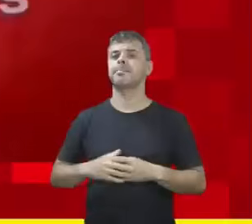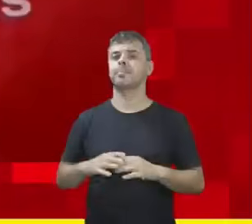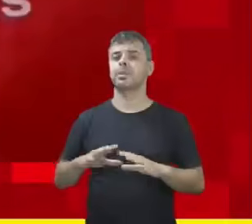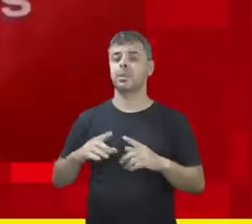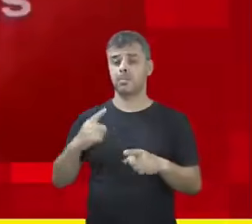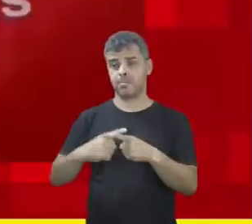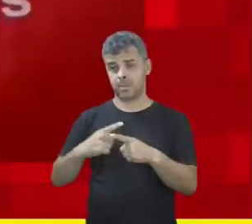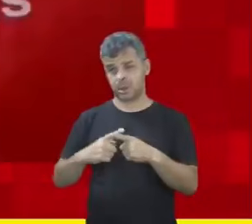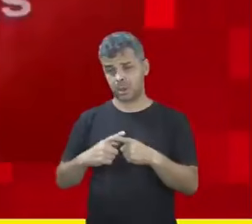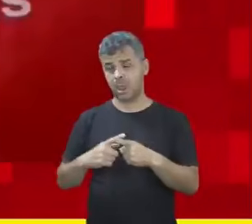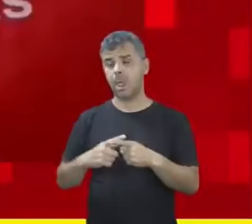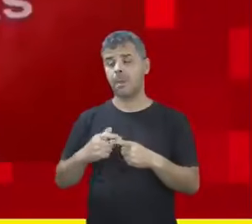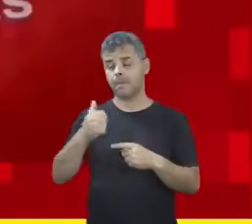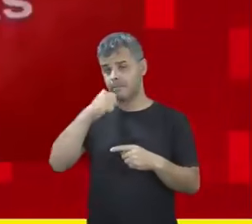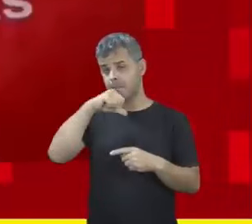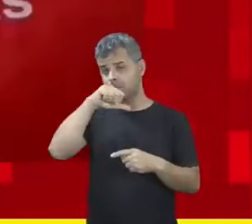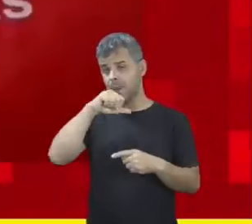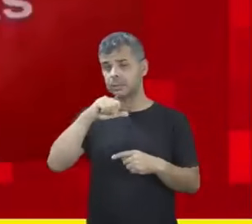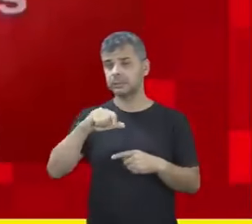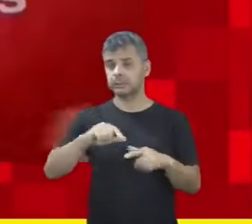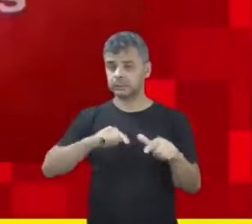porque a minha mãe trabalhava muito.